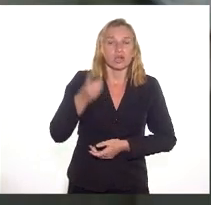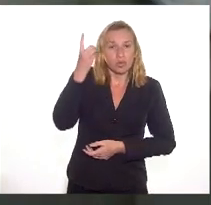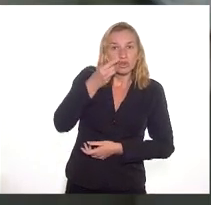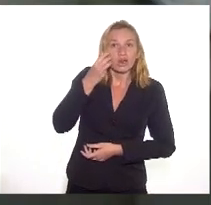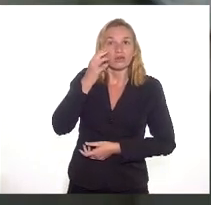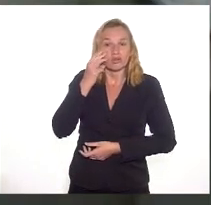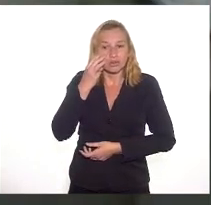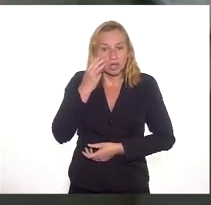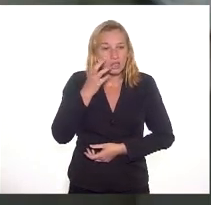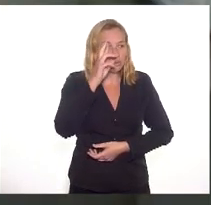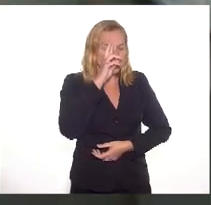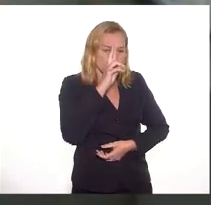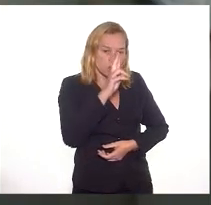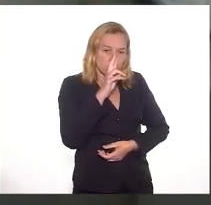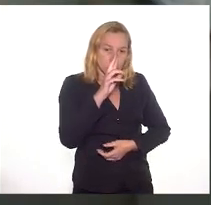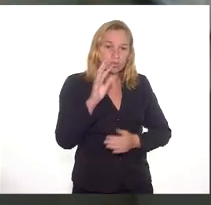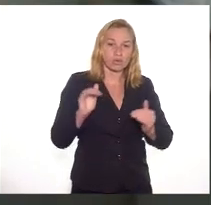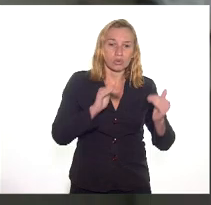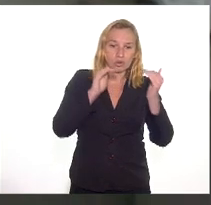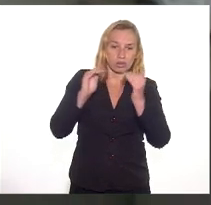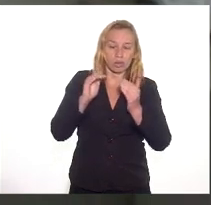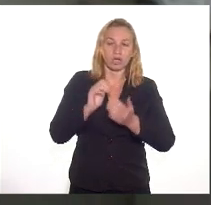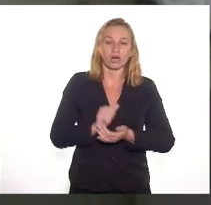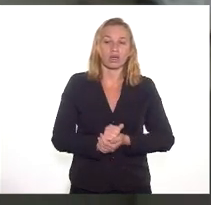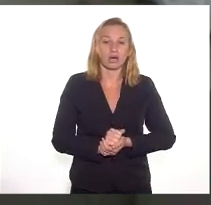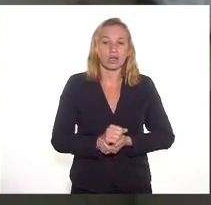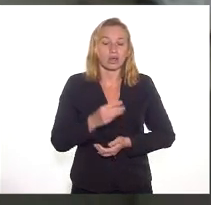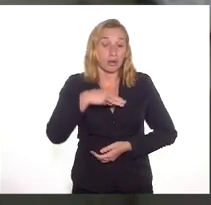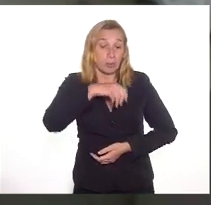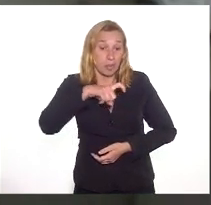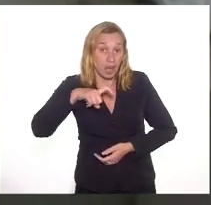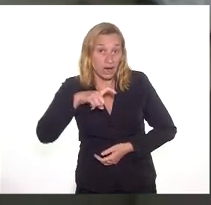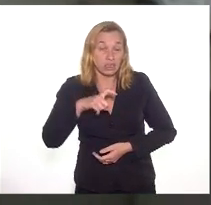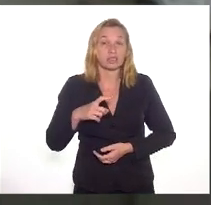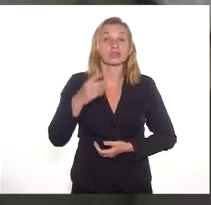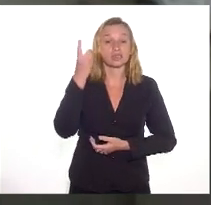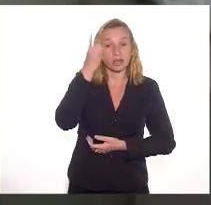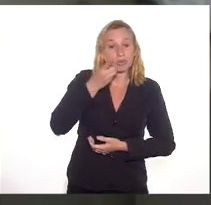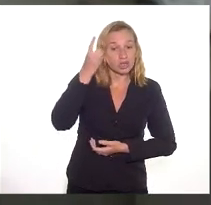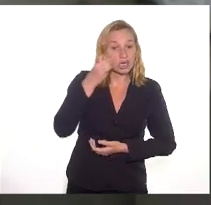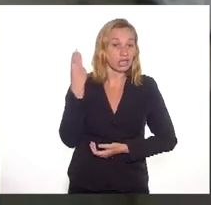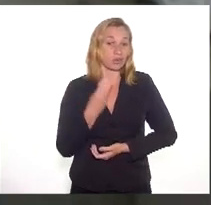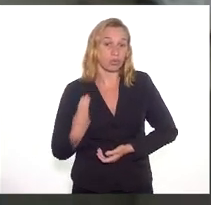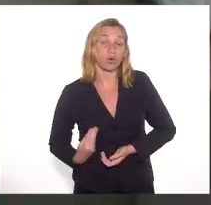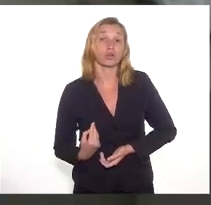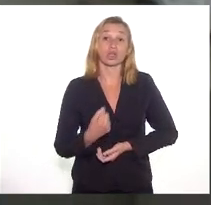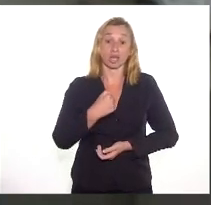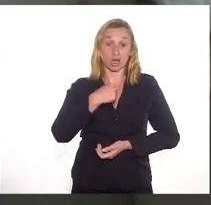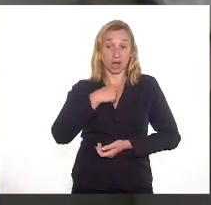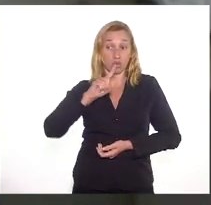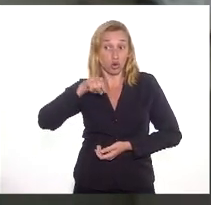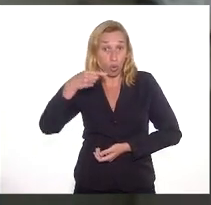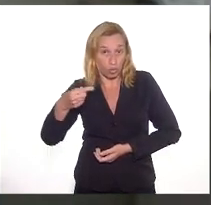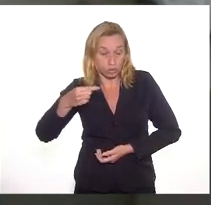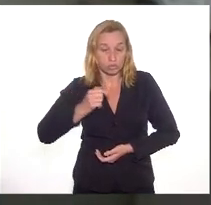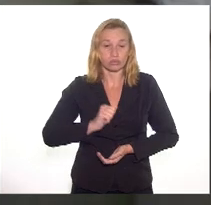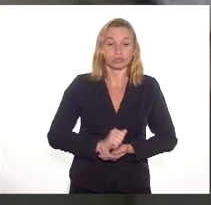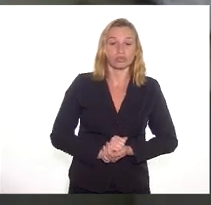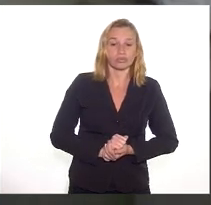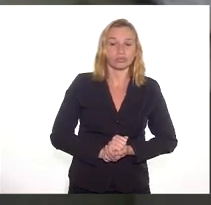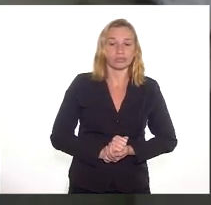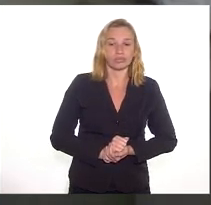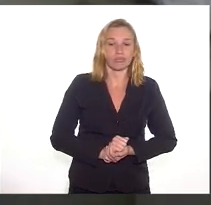Vossa Excelência, o deputado Márcio Lemos, que é o autor, deputada Mônica Francisco, eu, entre outros. Foi prejudicado.